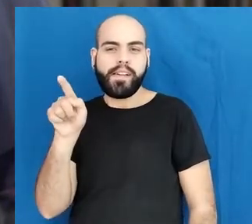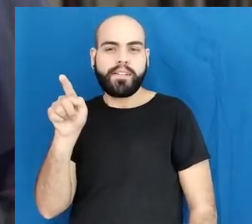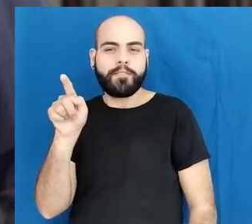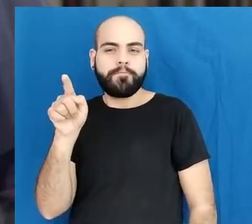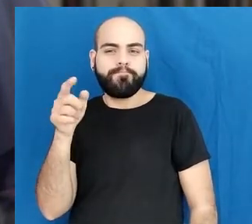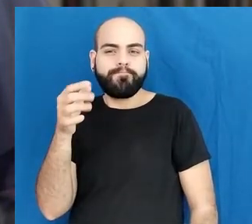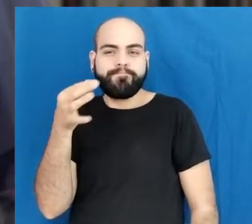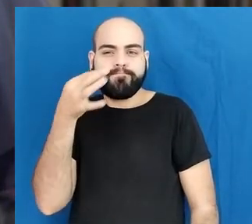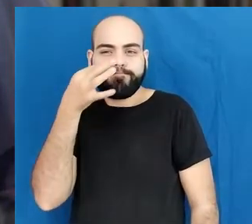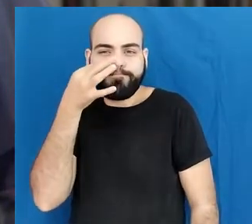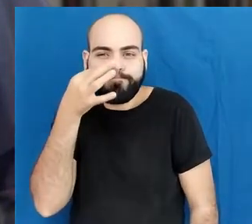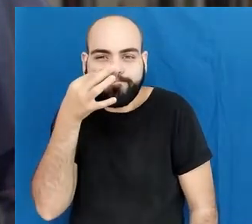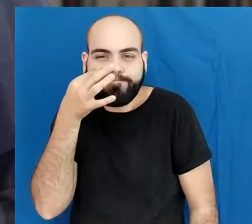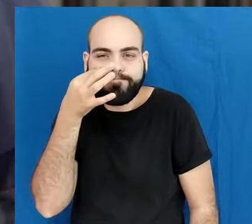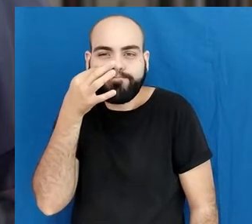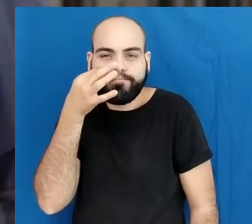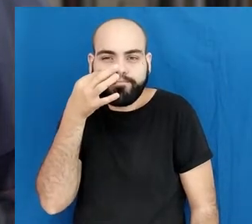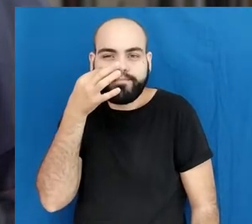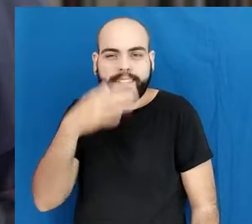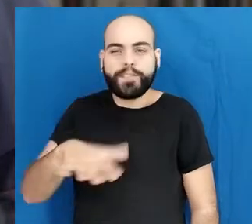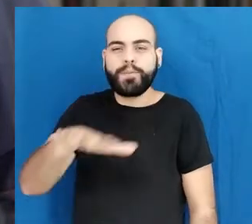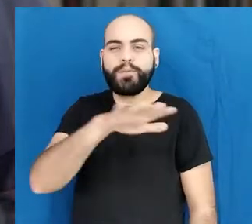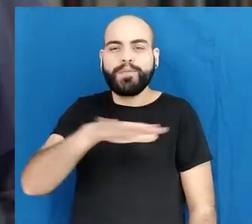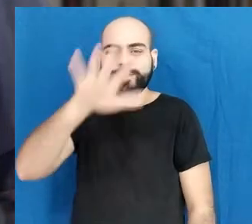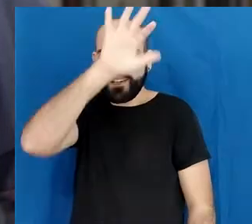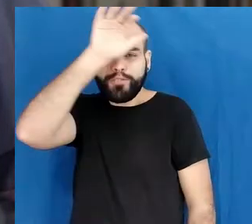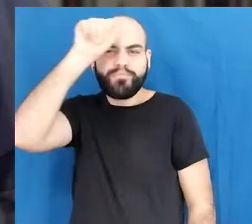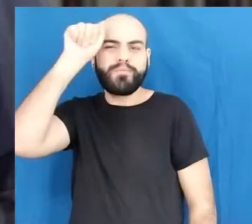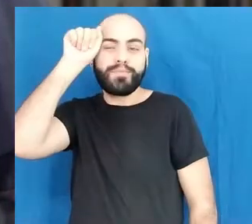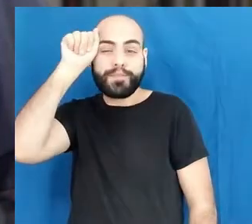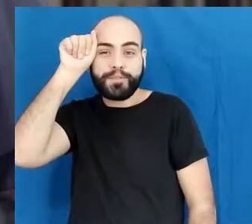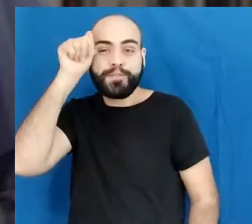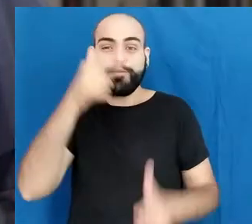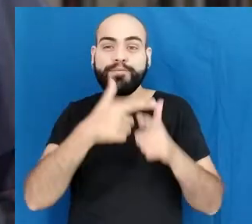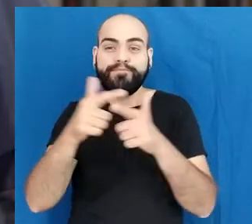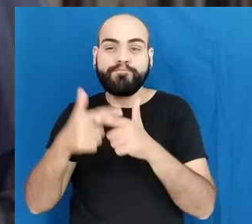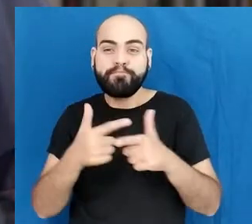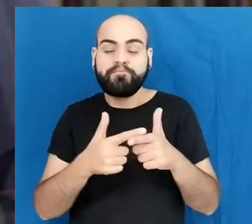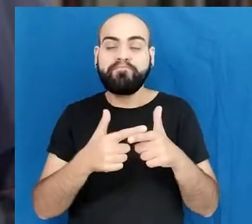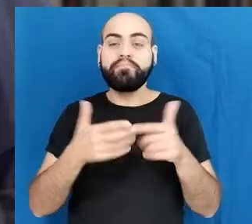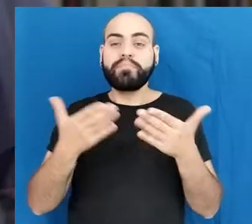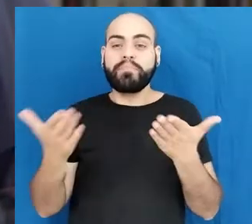Belo Horizonte e que ele estava indignado com o estado em que a Pampulha se encontrava.